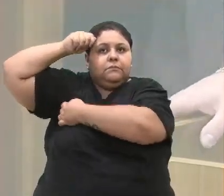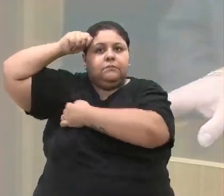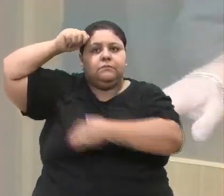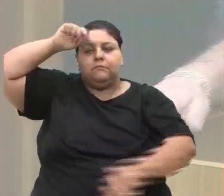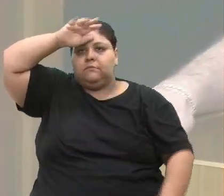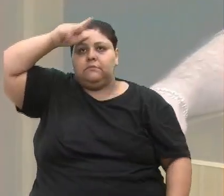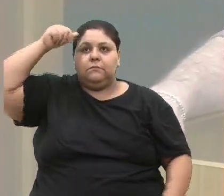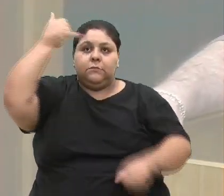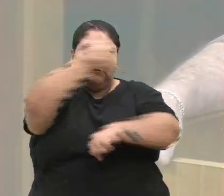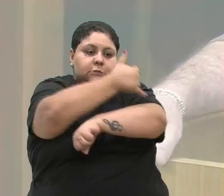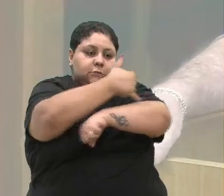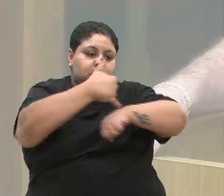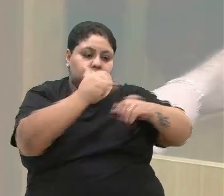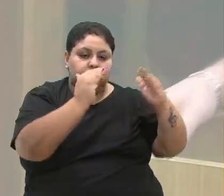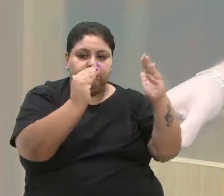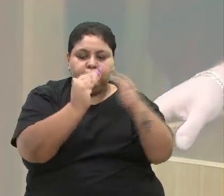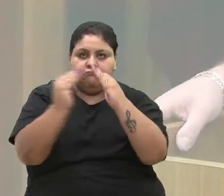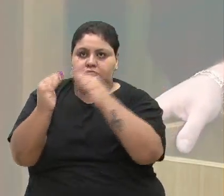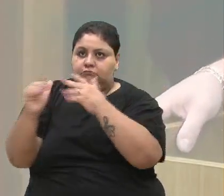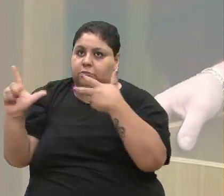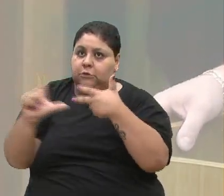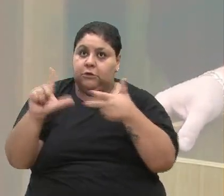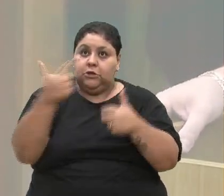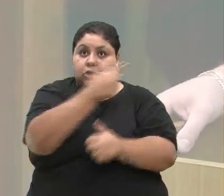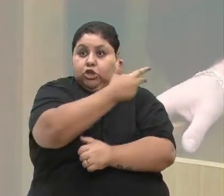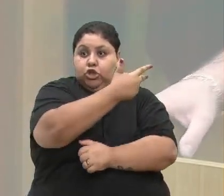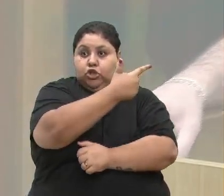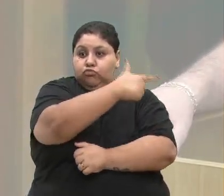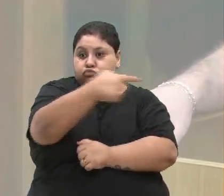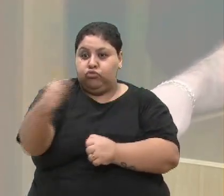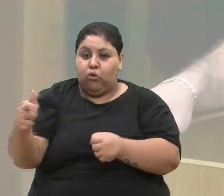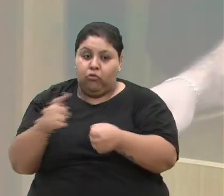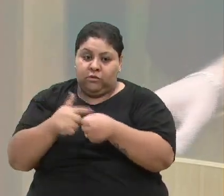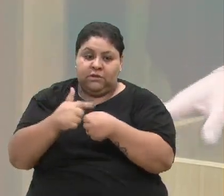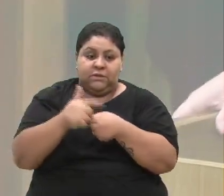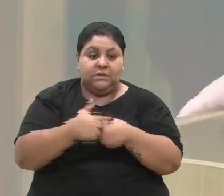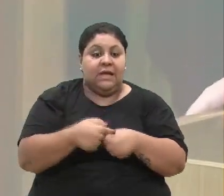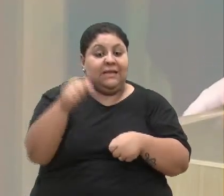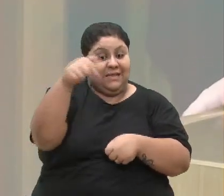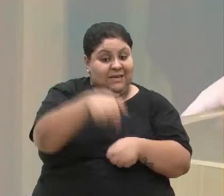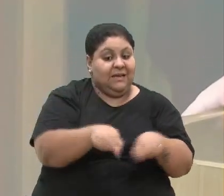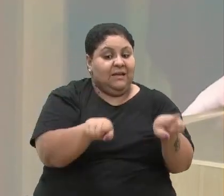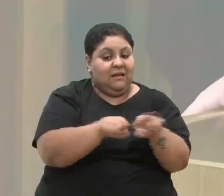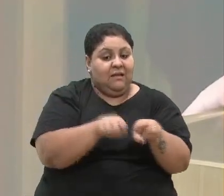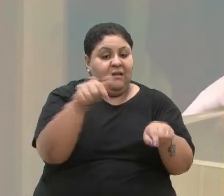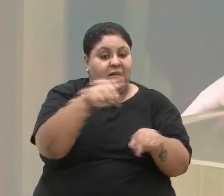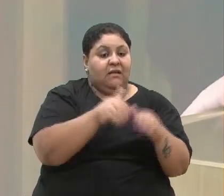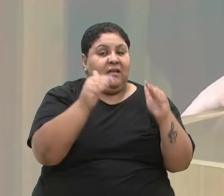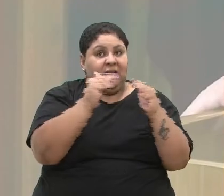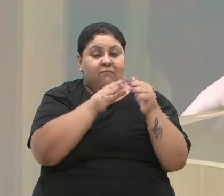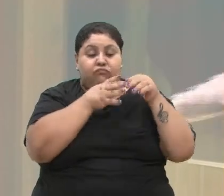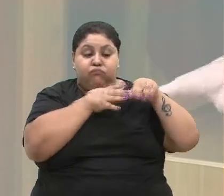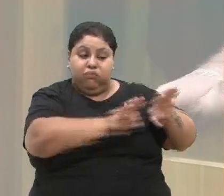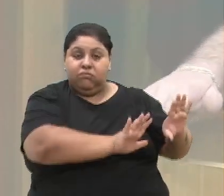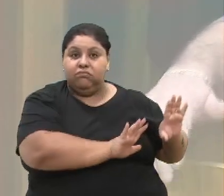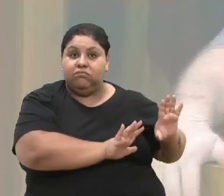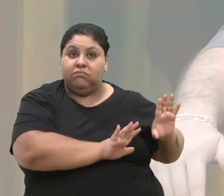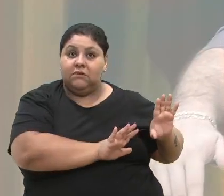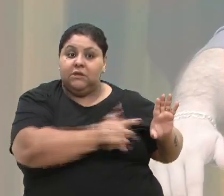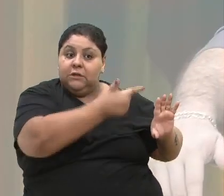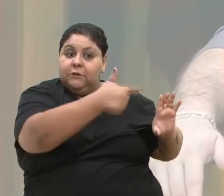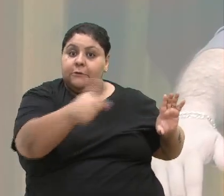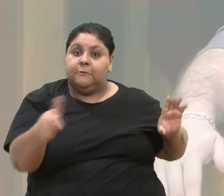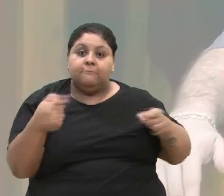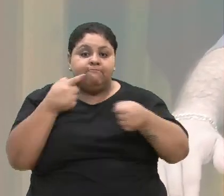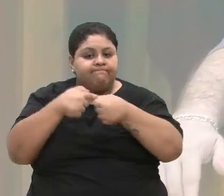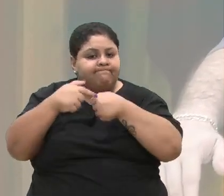que passaram nas casas legislativas de outros municípios, inclusive nesta casa, que nesta casa foi rejeitado, nos outros